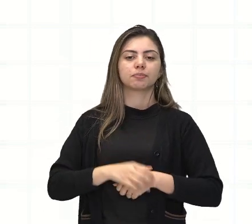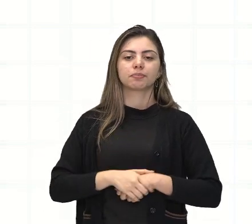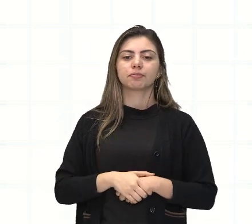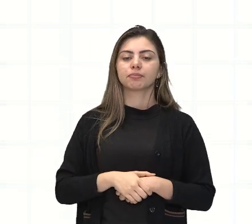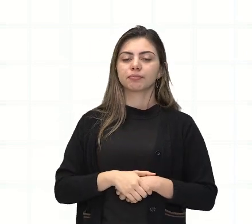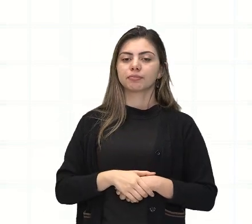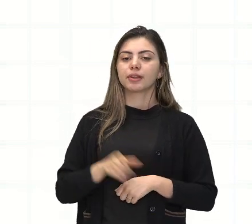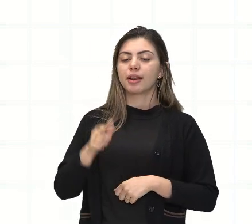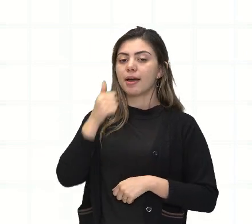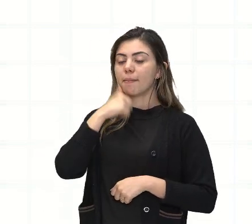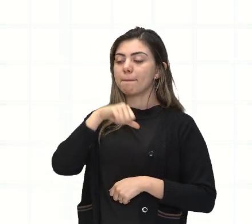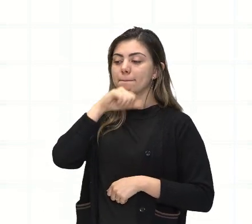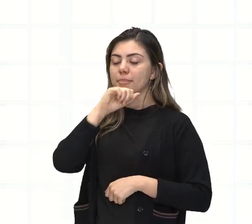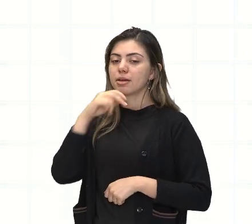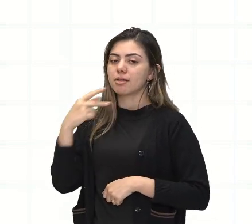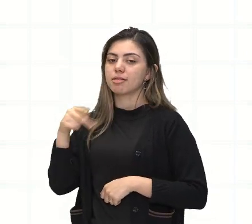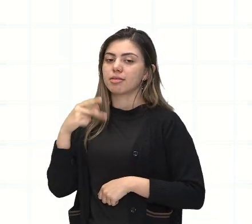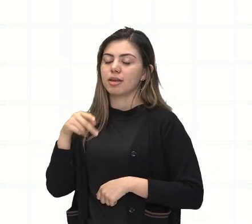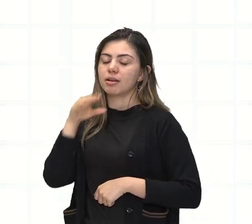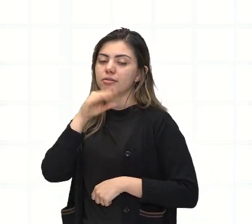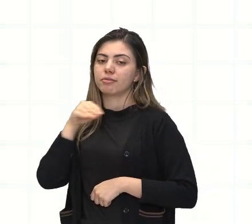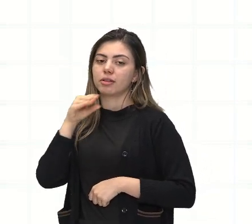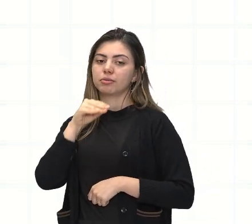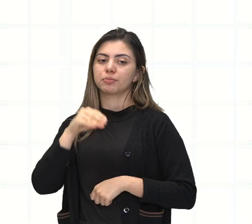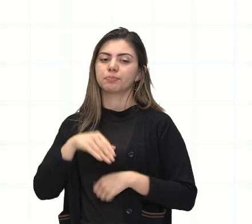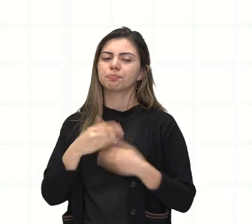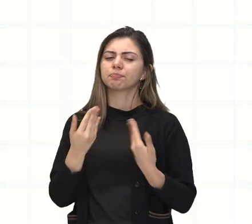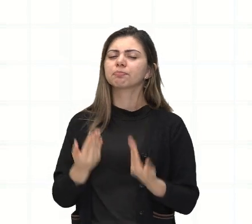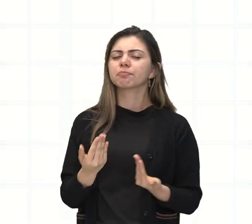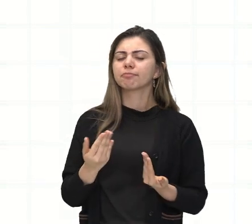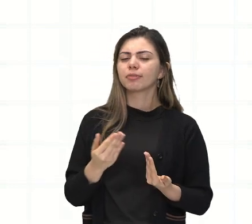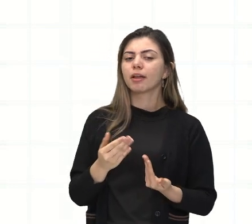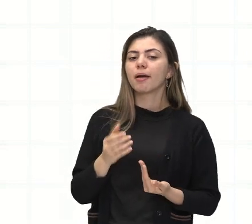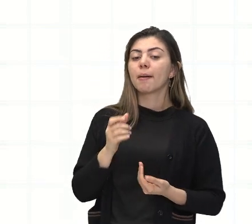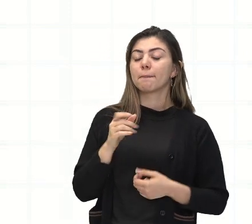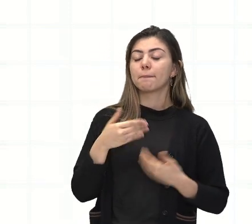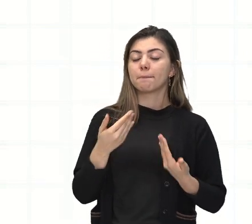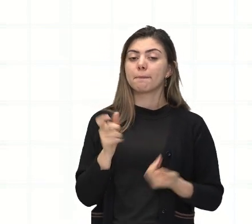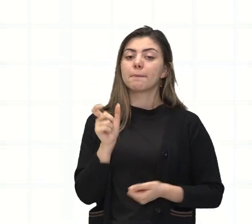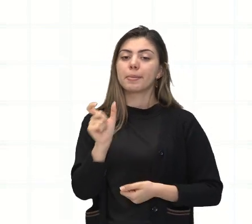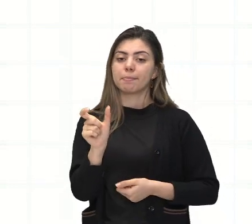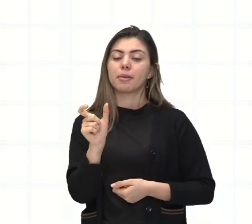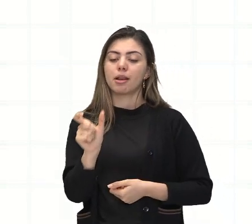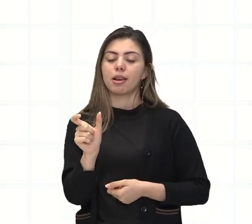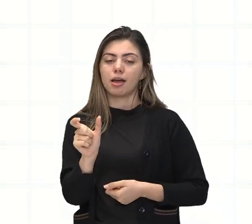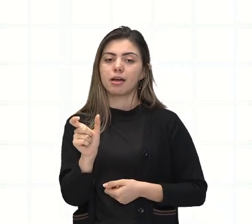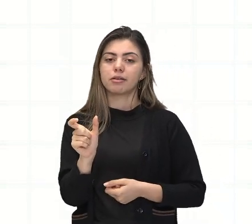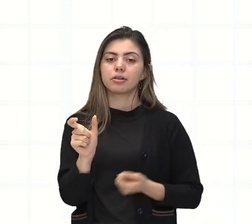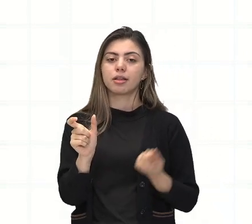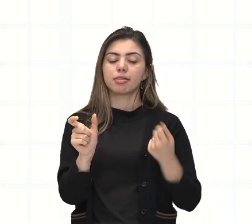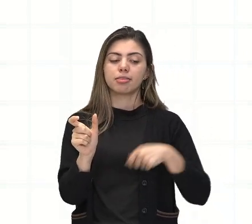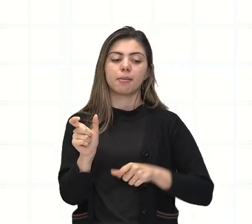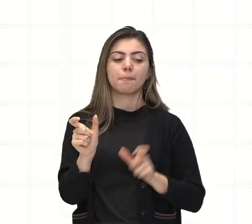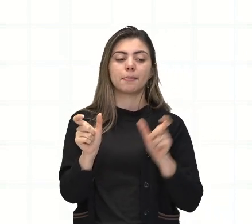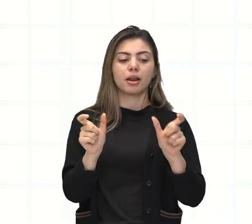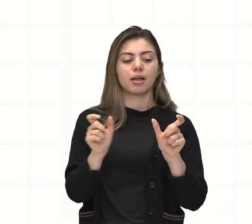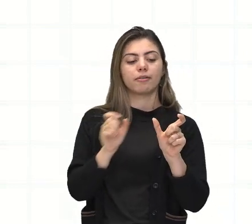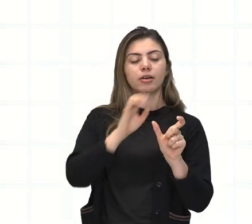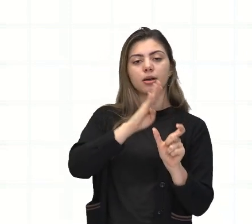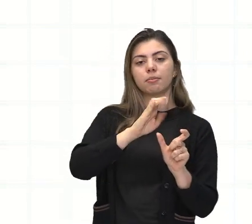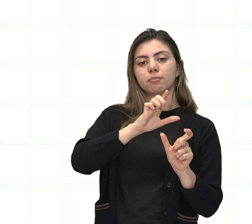mãe de Aninha? Então, a palavra que faz com que a blusa não